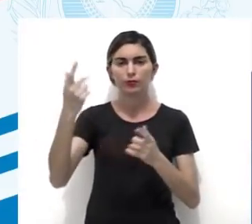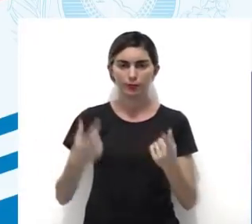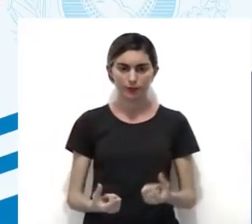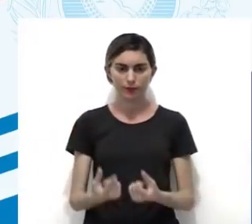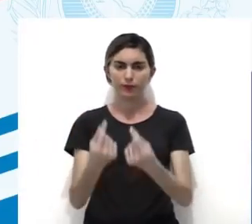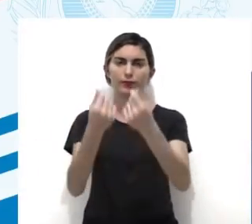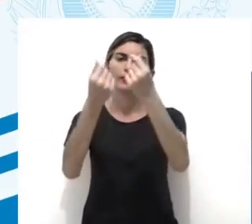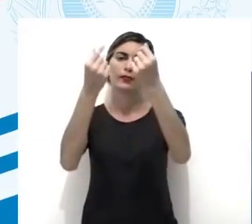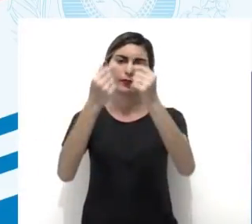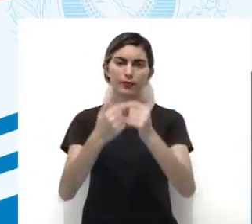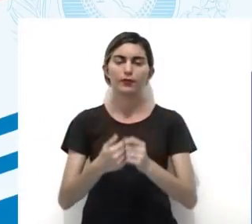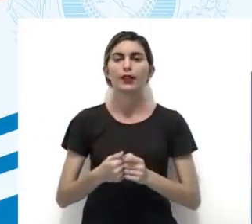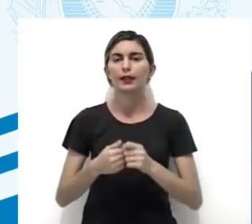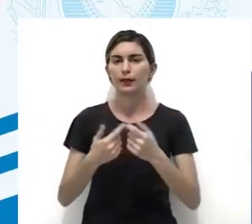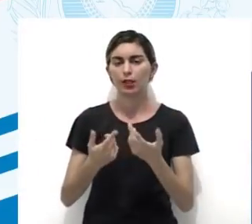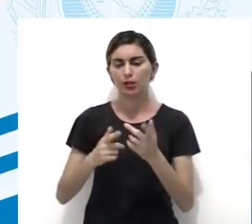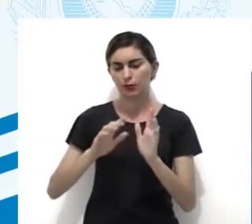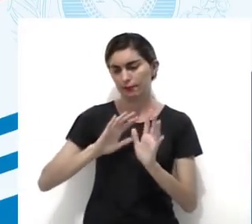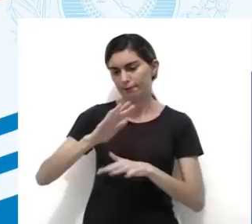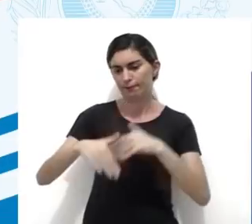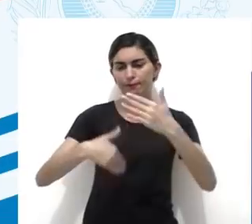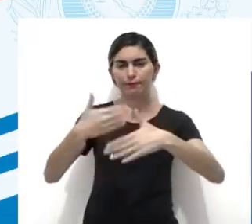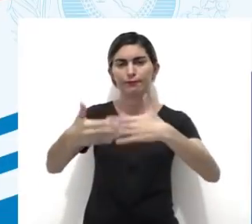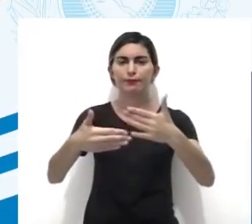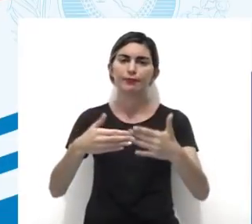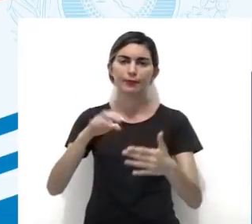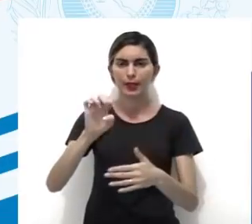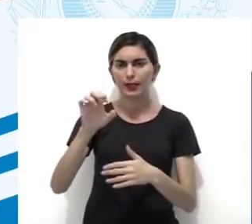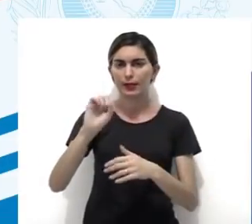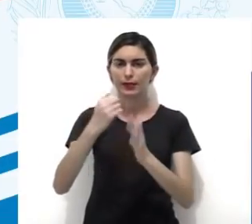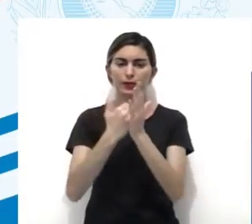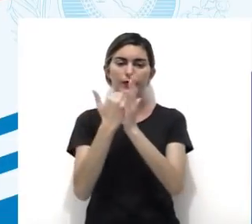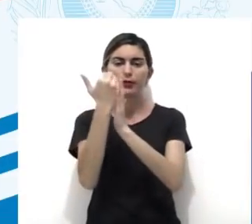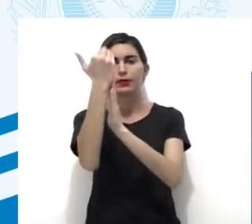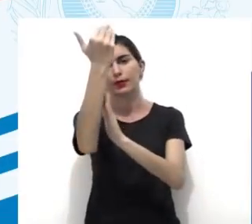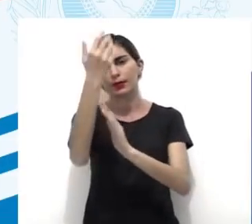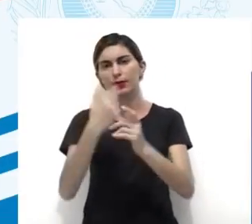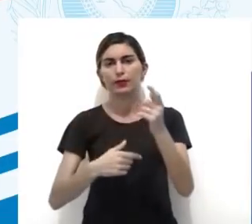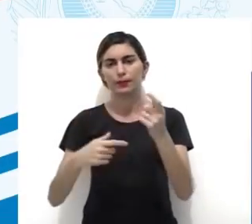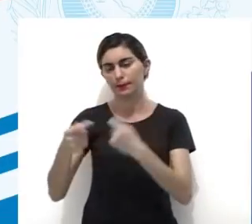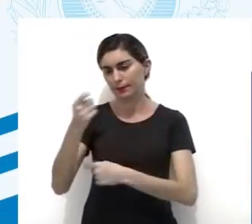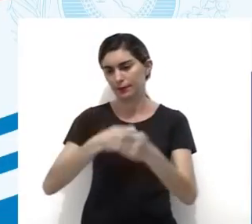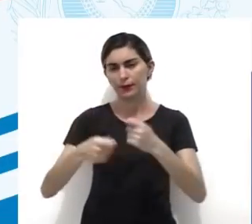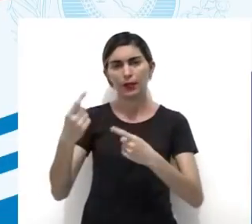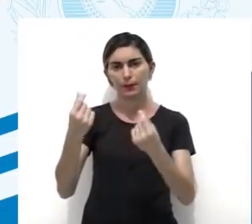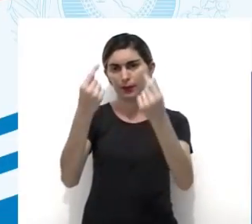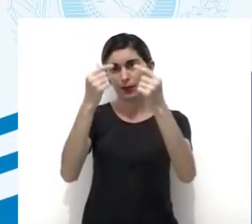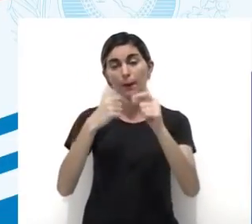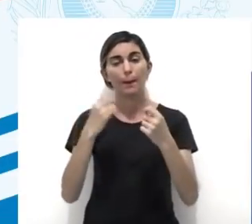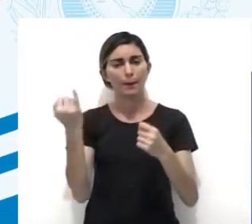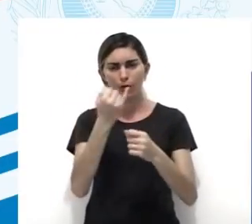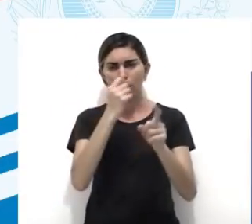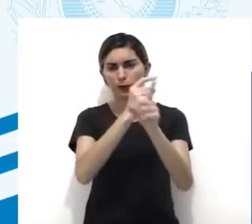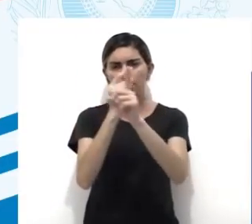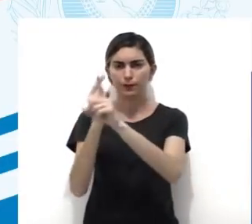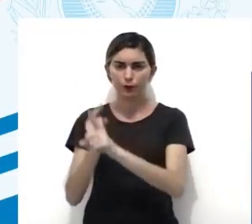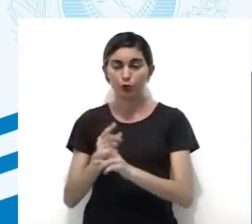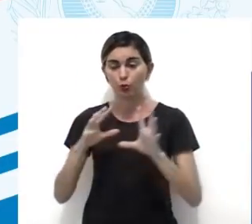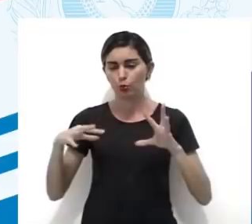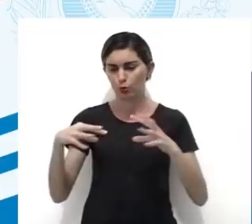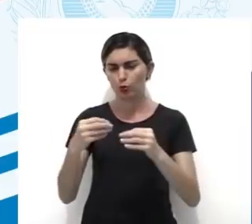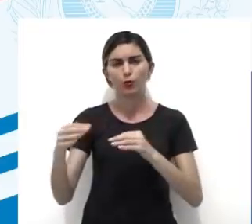trocas são muito mais rentáveis e geram muito mais o excedente de produção capitalista. Então é importante a gente identificar que com todo